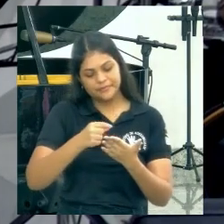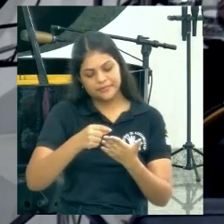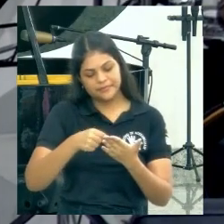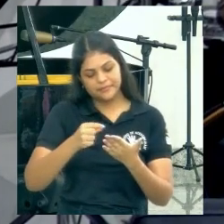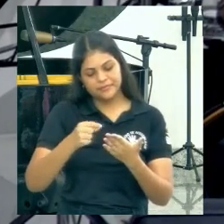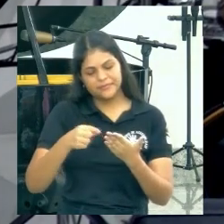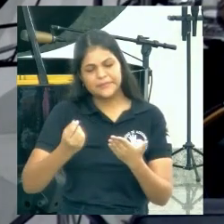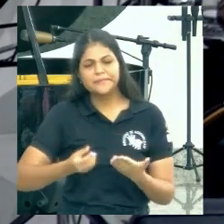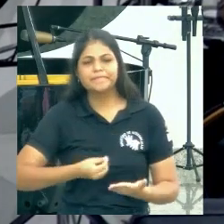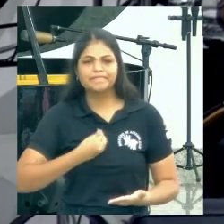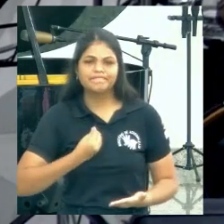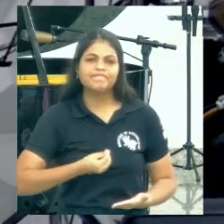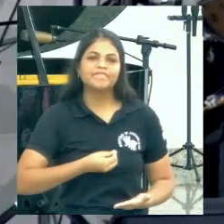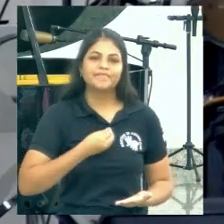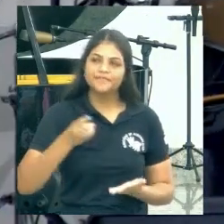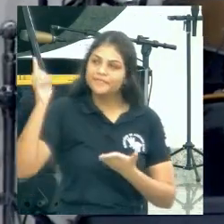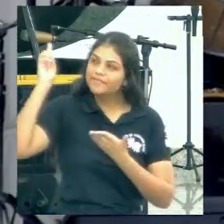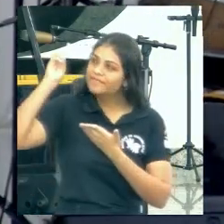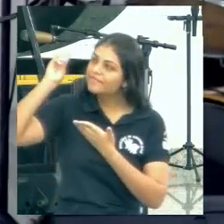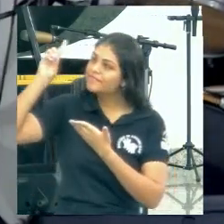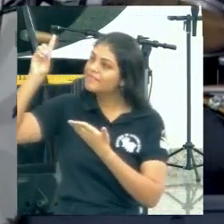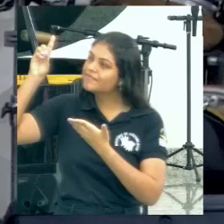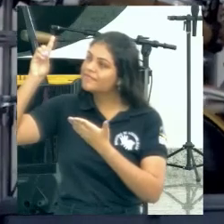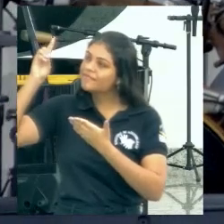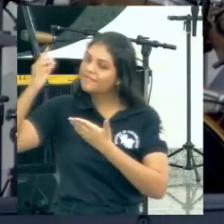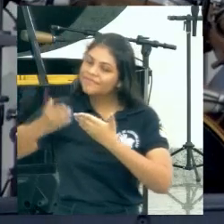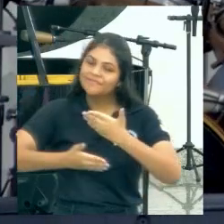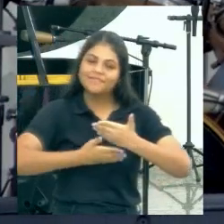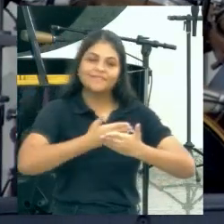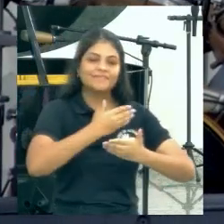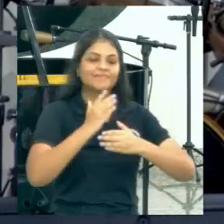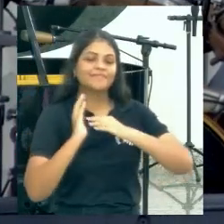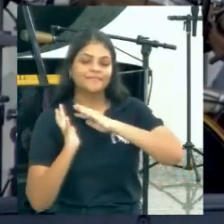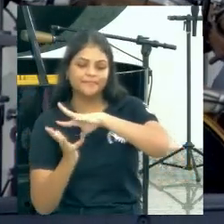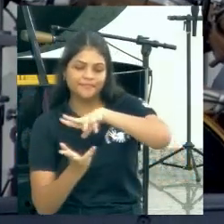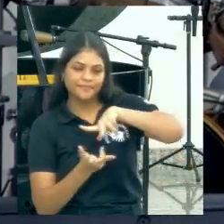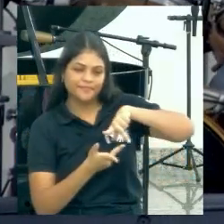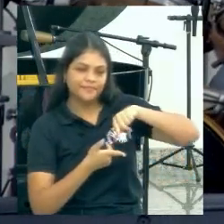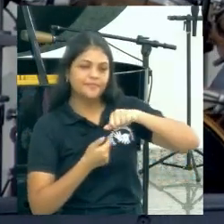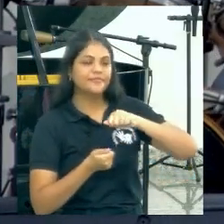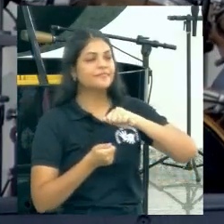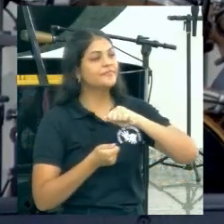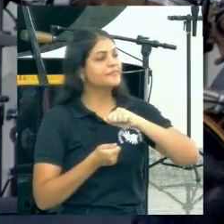Carta viva de Deus para o mundo. Muito obrigado, filho. Muito obrigado.